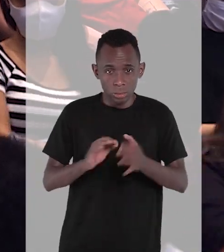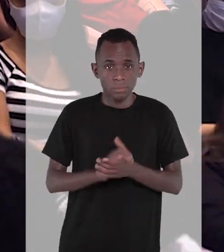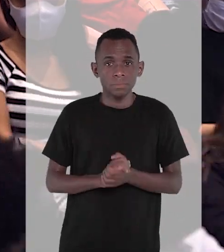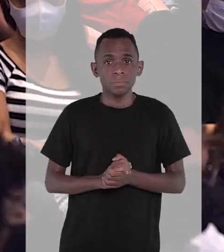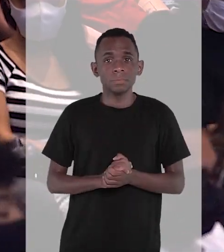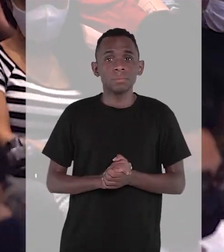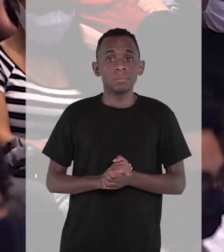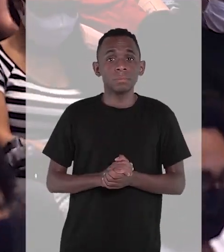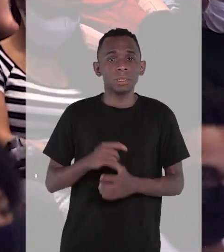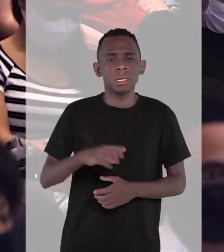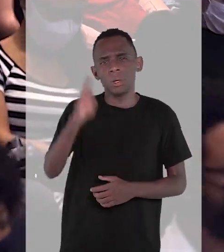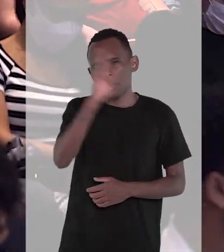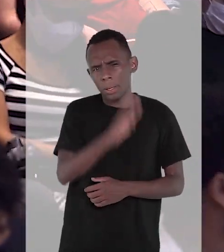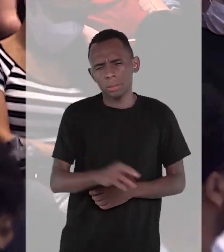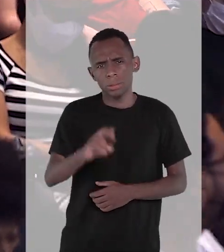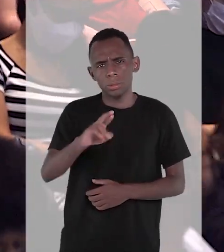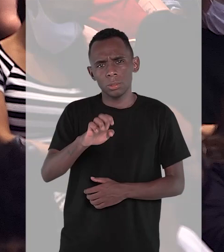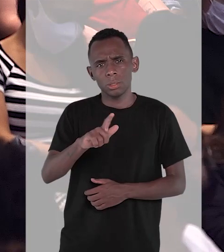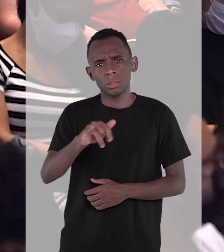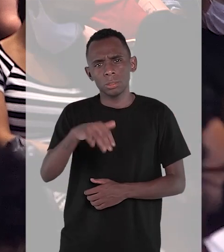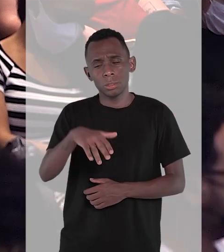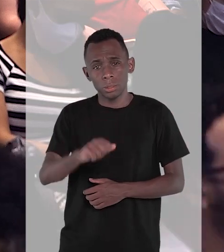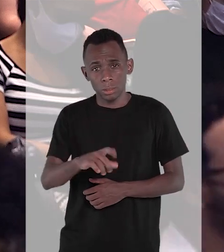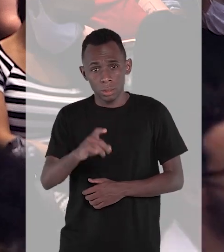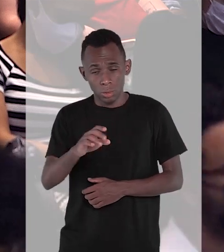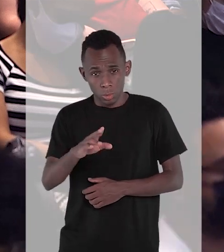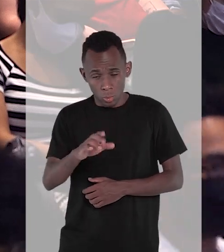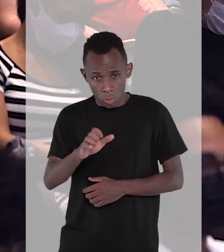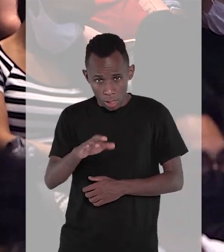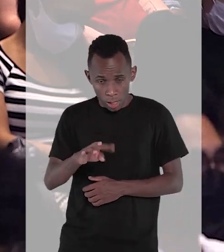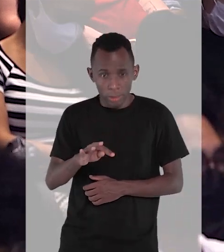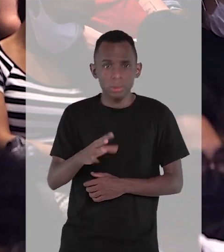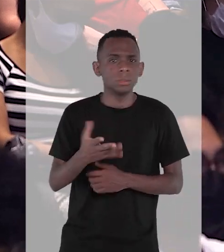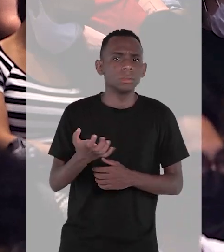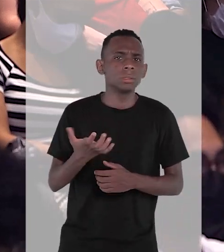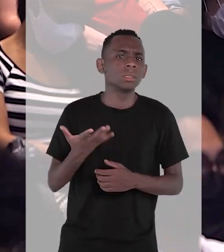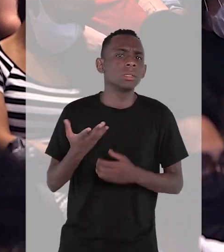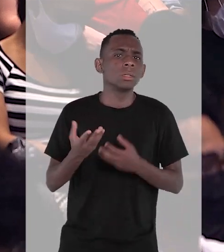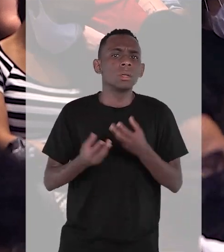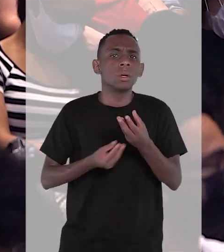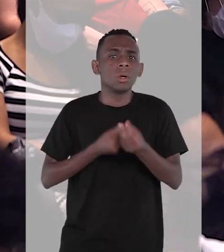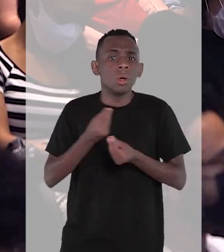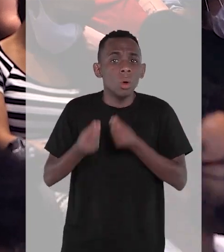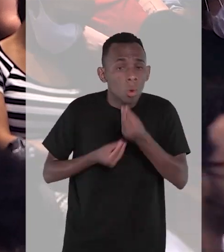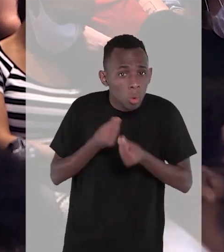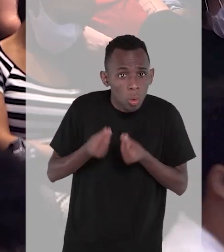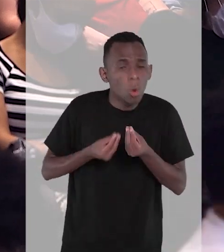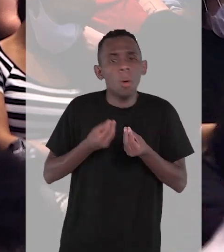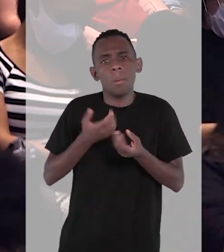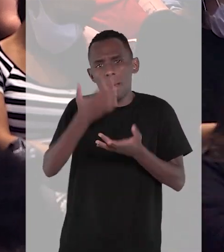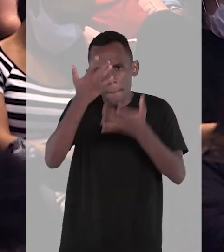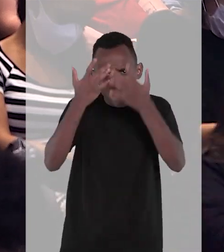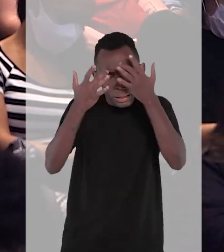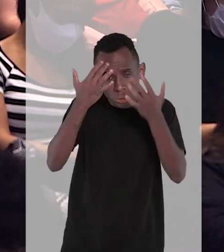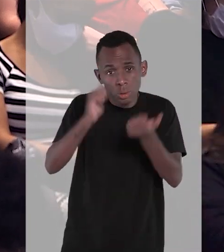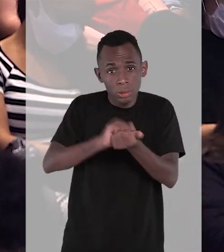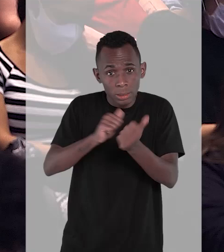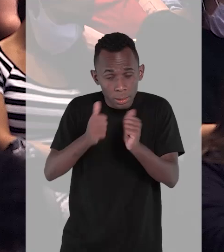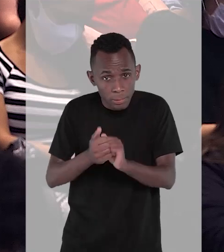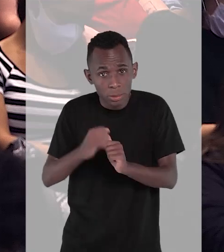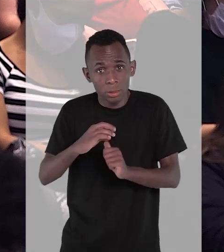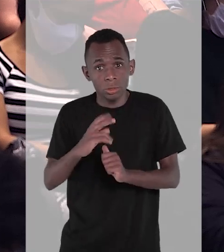Por exemplo, você pega no Brasil, que a Regina Duarte, por exemplo, todo mundo sabe de direito. Por exemplo, como uma pessoa que interpreta Chiquinha